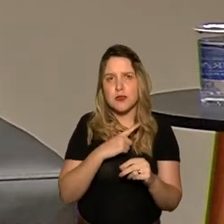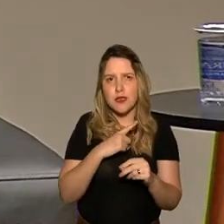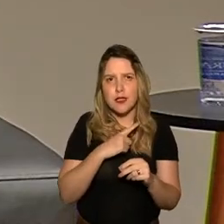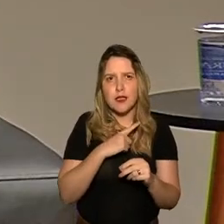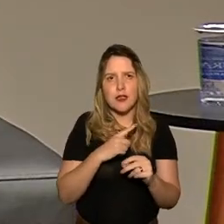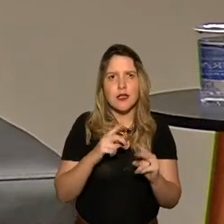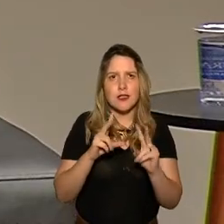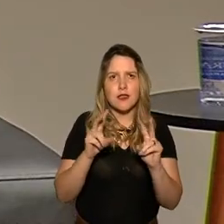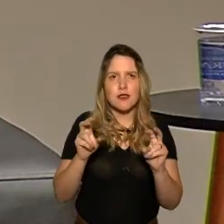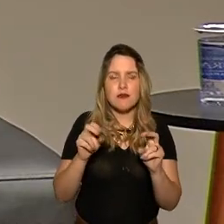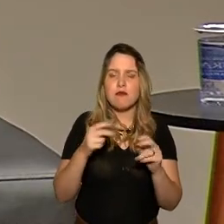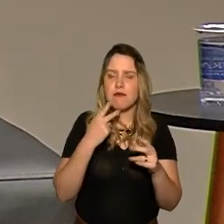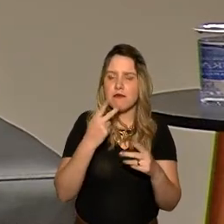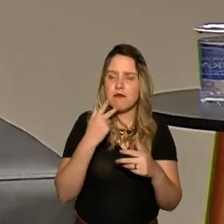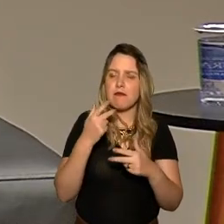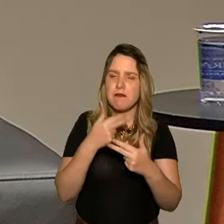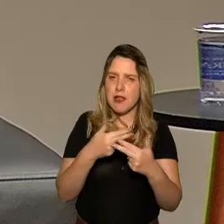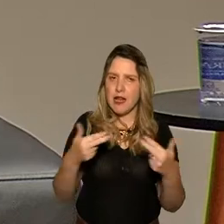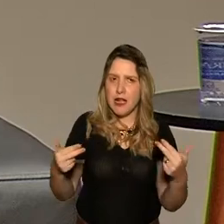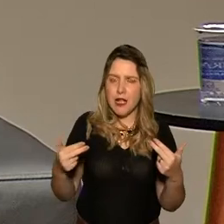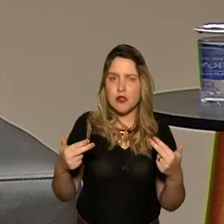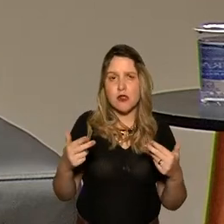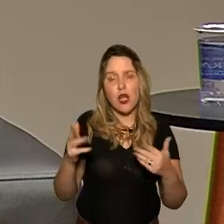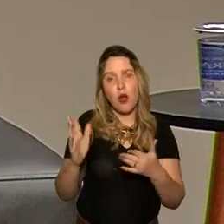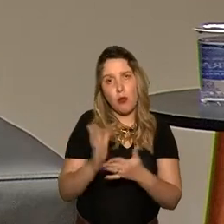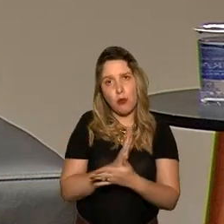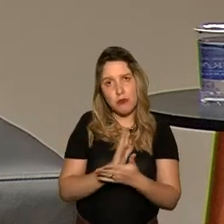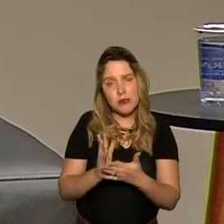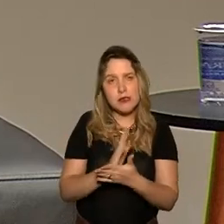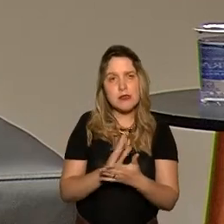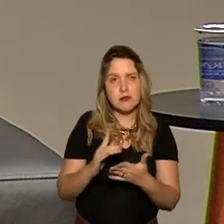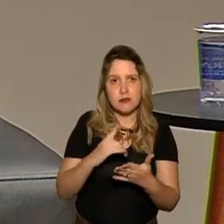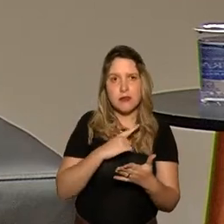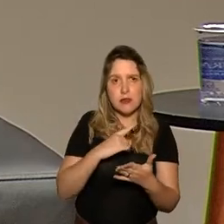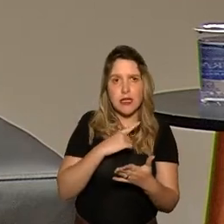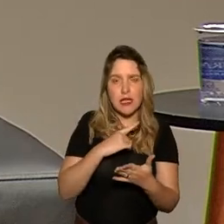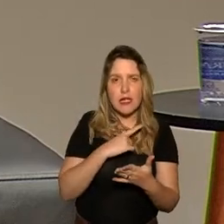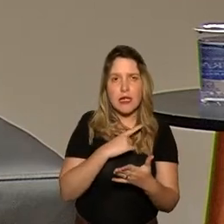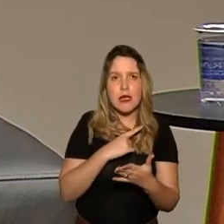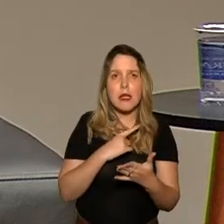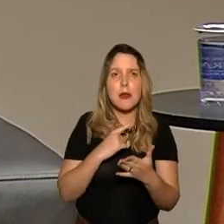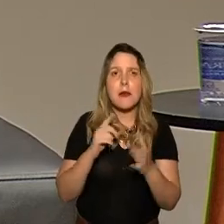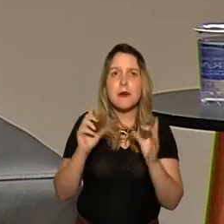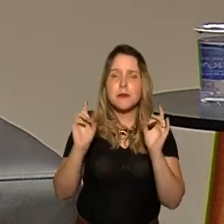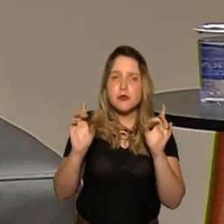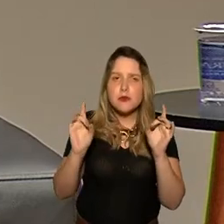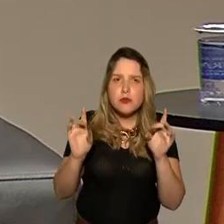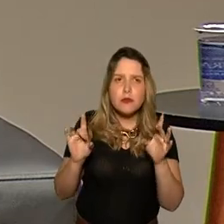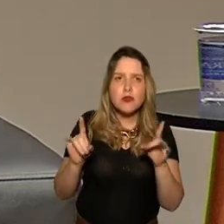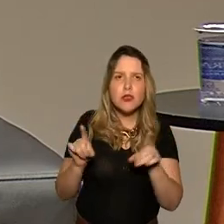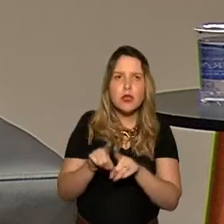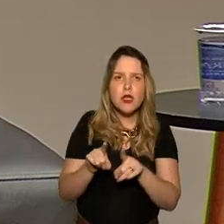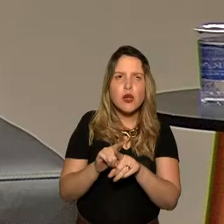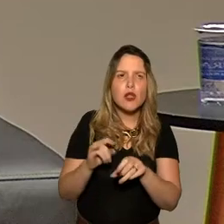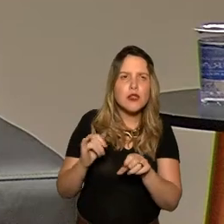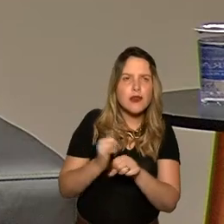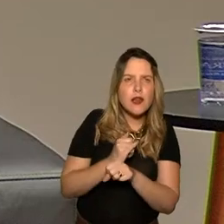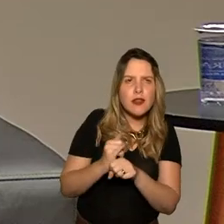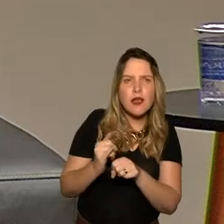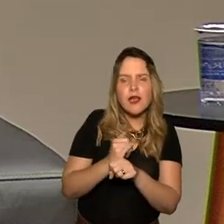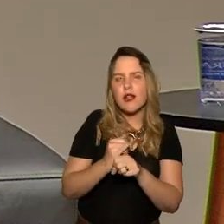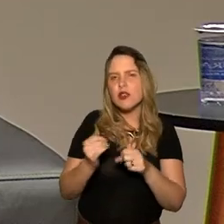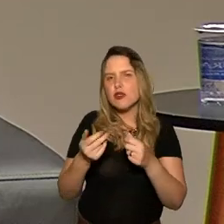insuficiente mas como parte da questão que é o da representatividade né quando você comenta que talvez parcelas da população